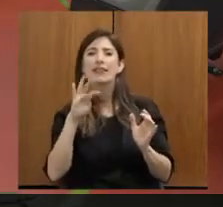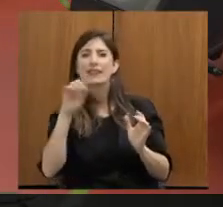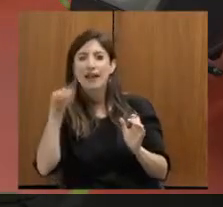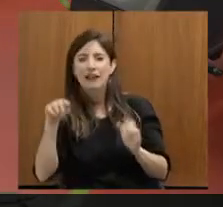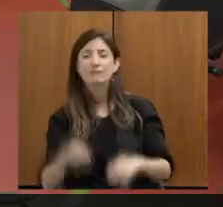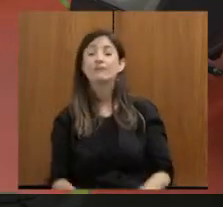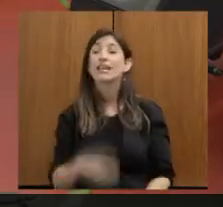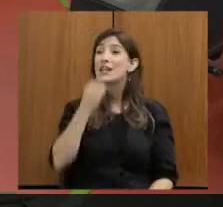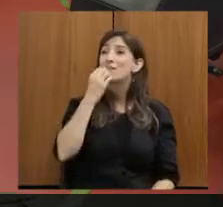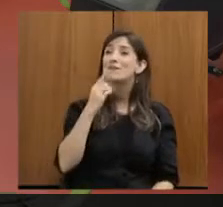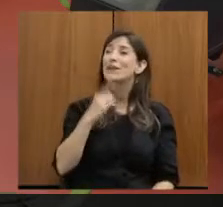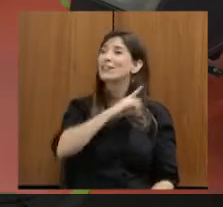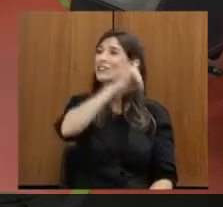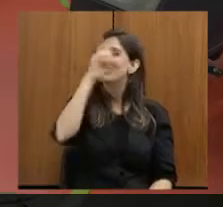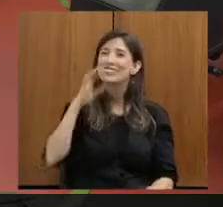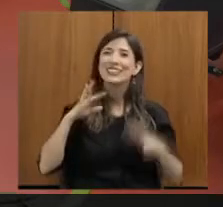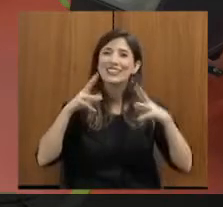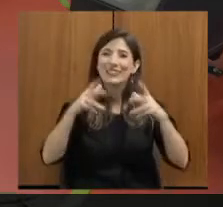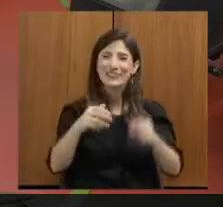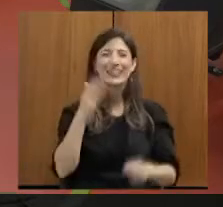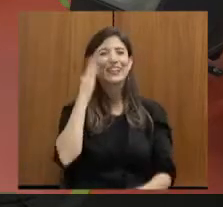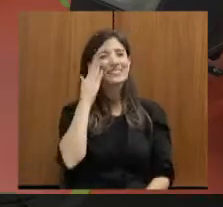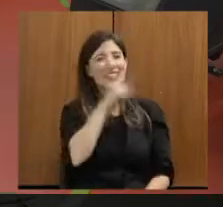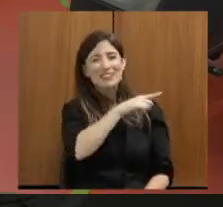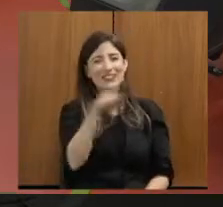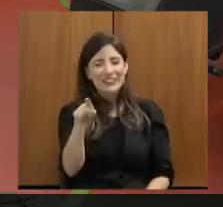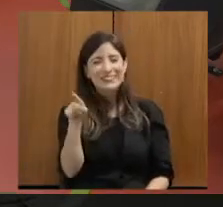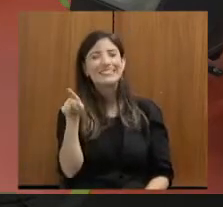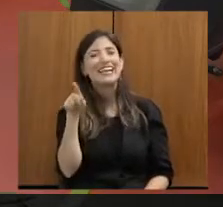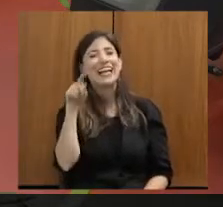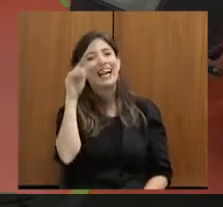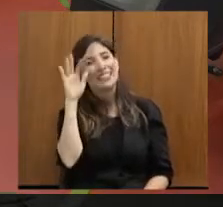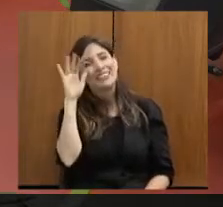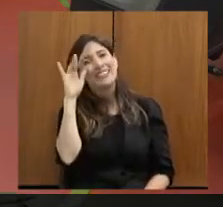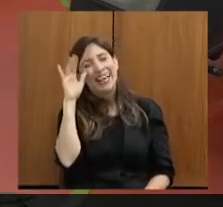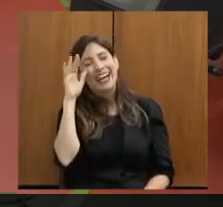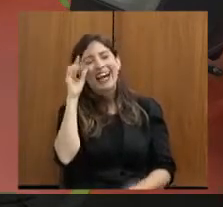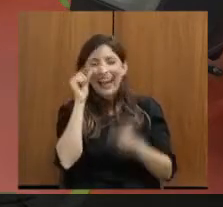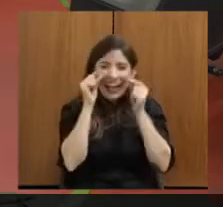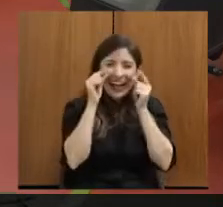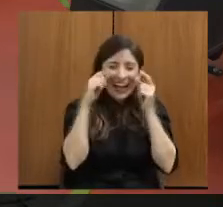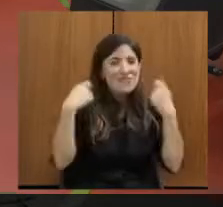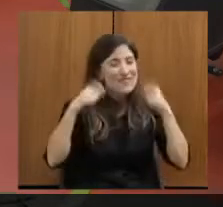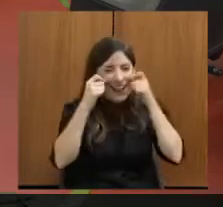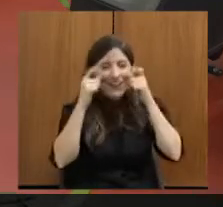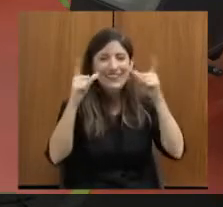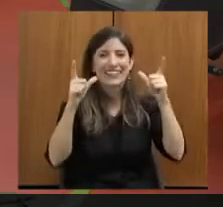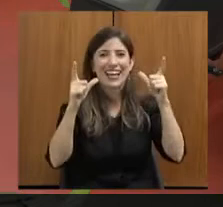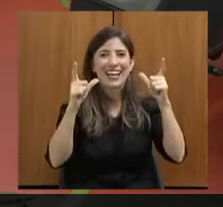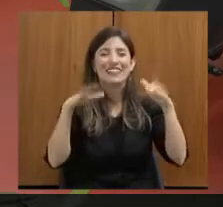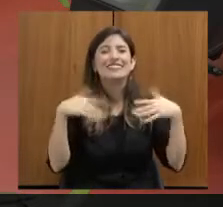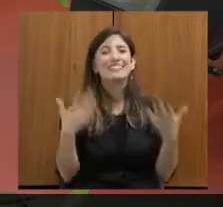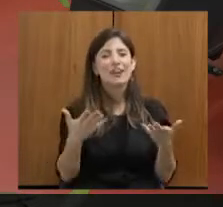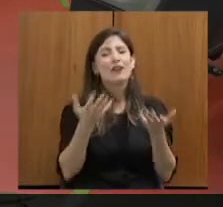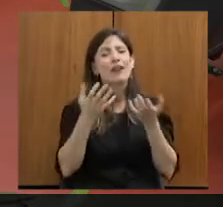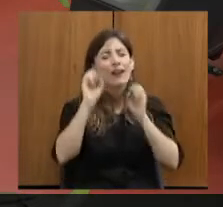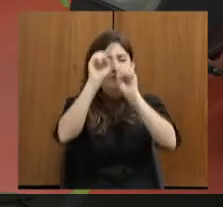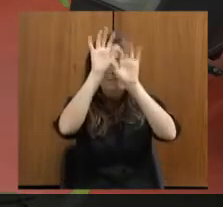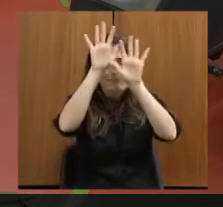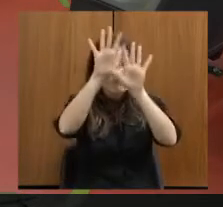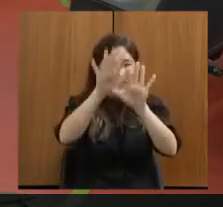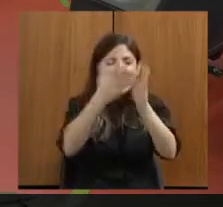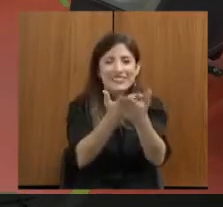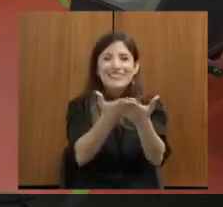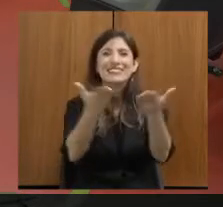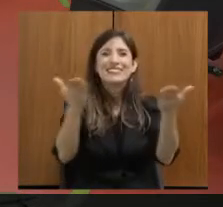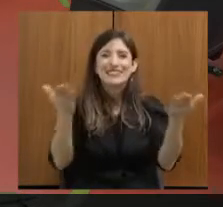eu sei que tá todo mundo meio já é quase com sono vamos acordar Então makuyu tá a bênção a todos sem exceção